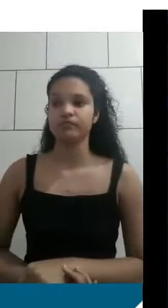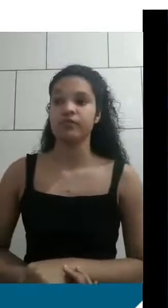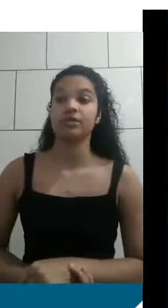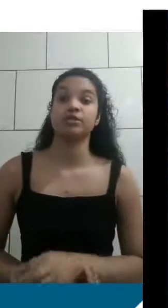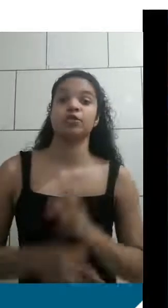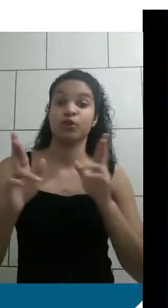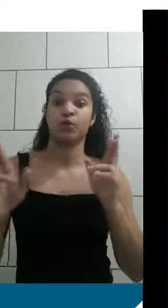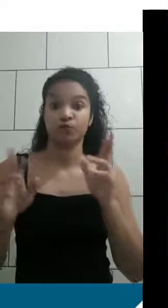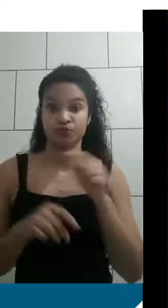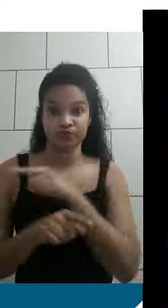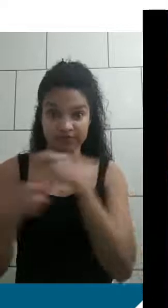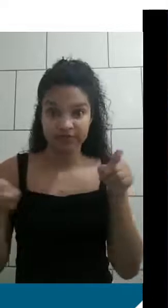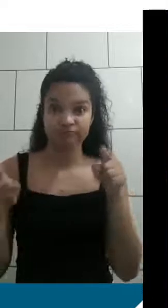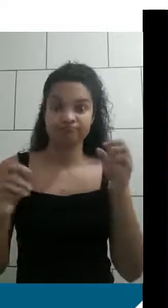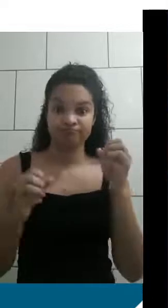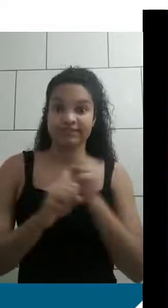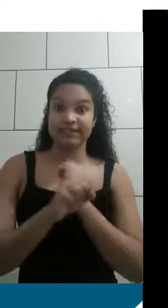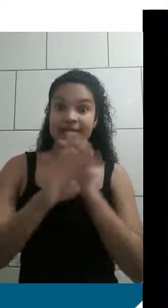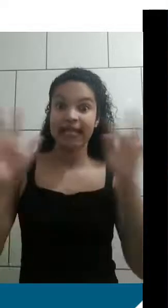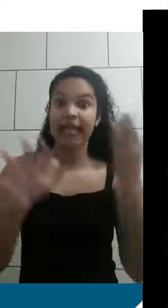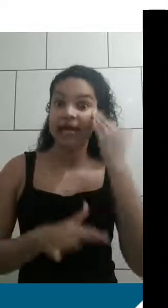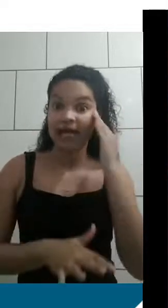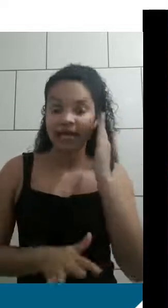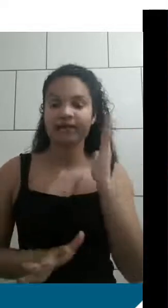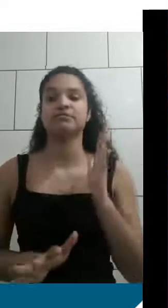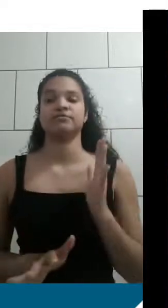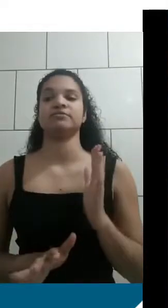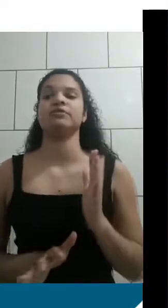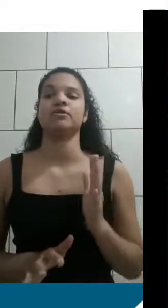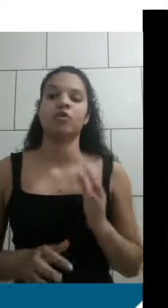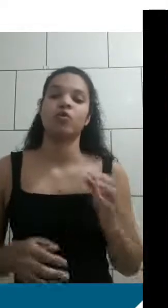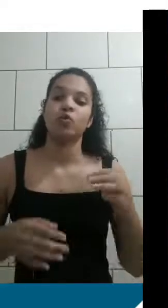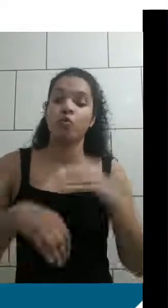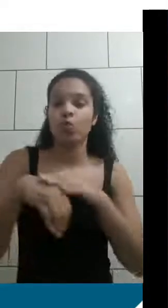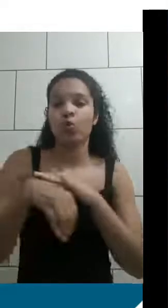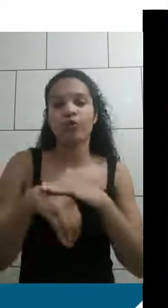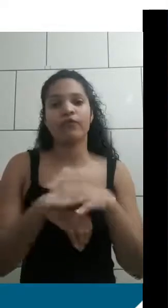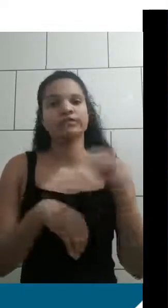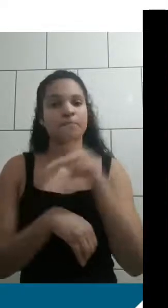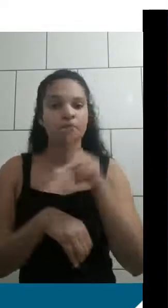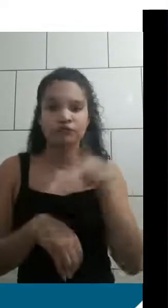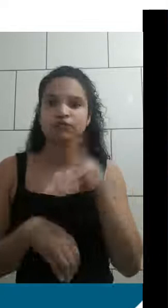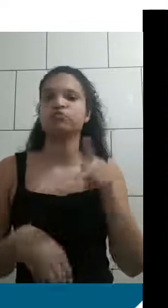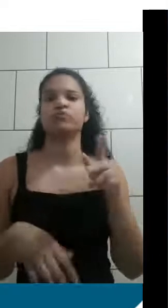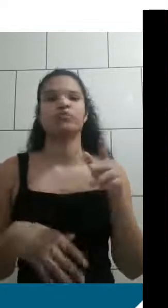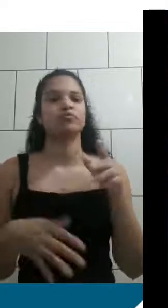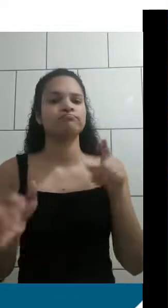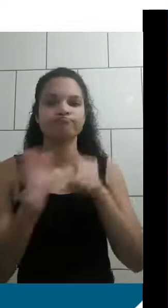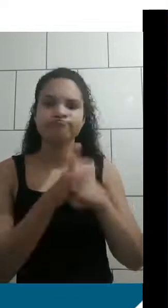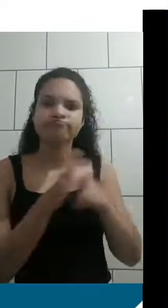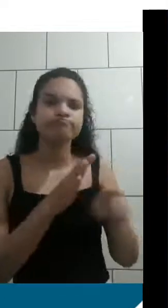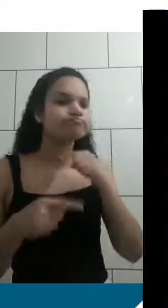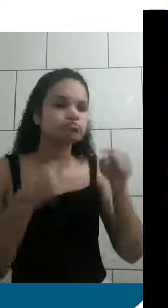Espero que esse importante processo tenha ficado claro para você. Conversem com seus mediadores, tirem dúvidas e